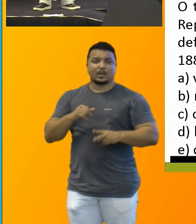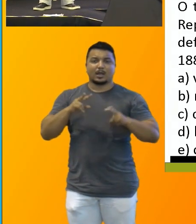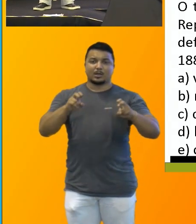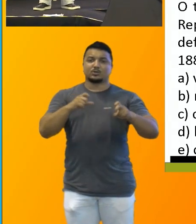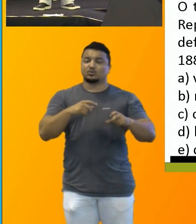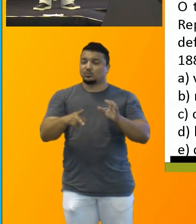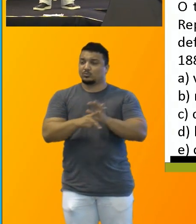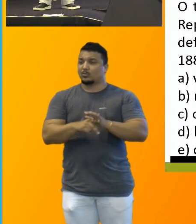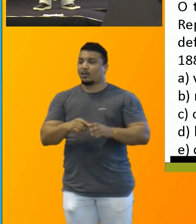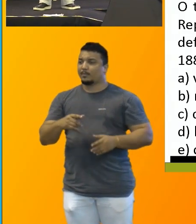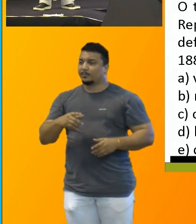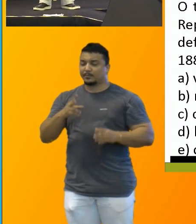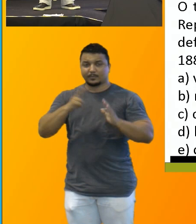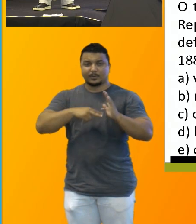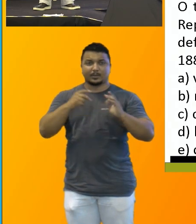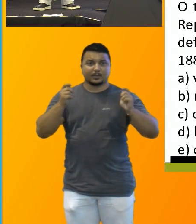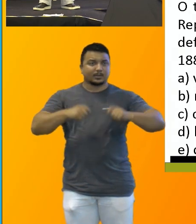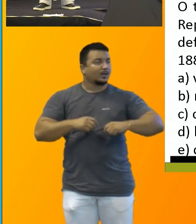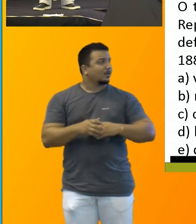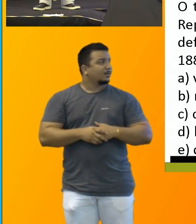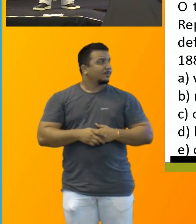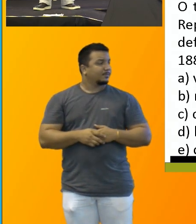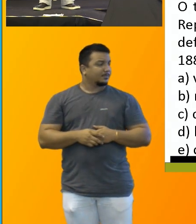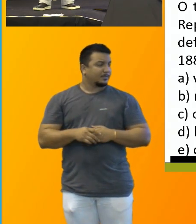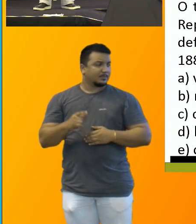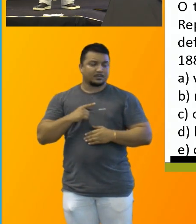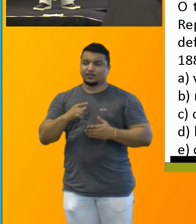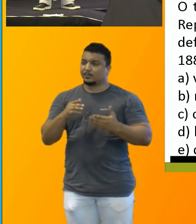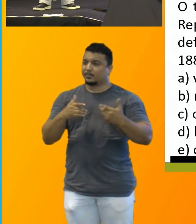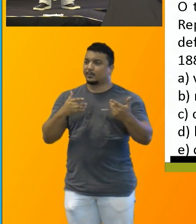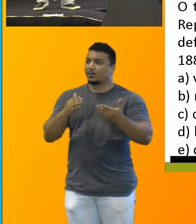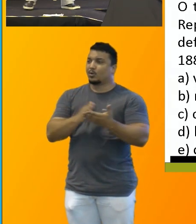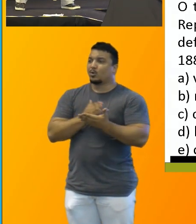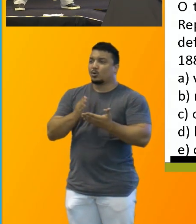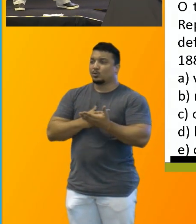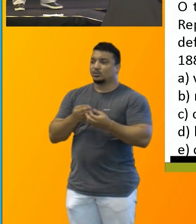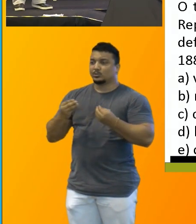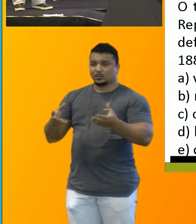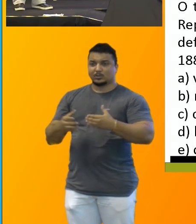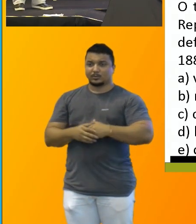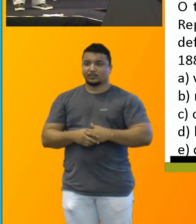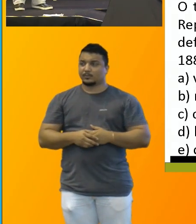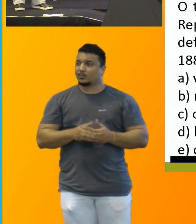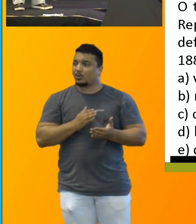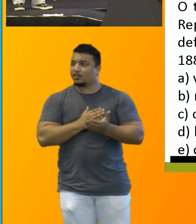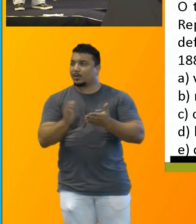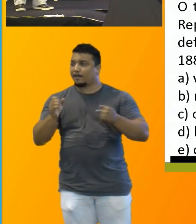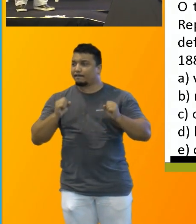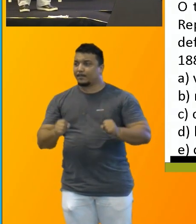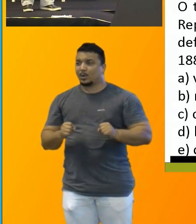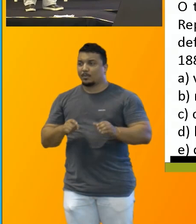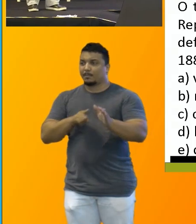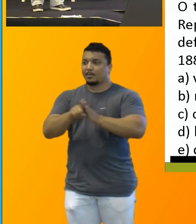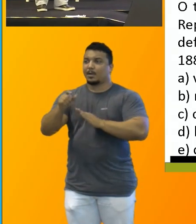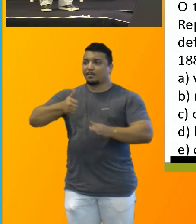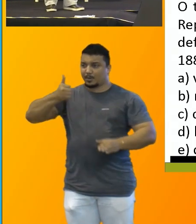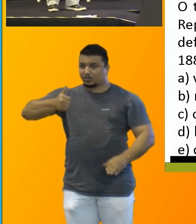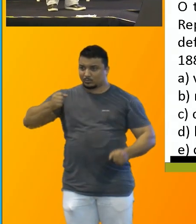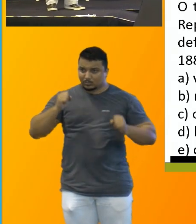está dando para ler aí, todo mundo está com esse material que foi encartado hoje? Podemos começar a fazer a primeira